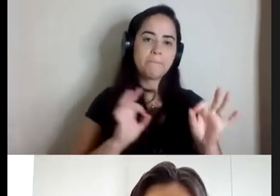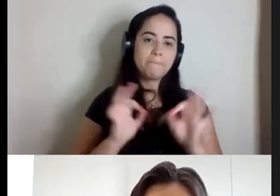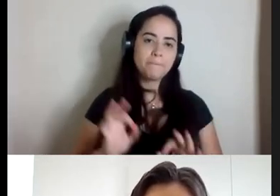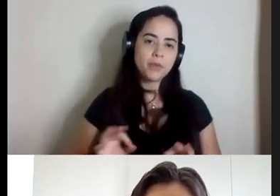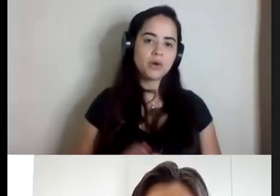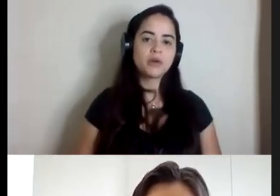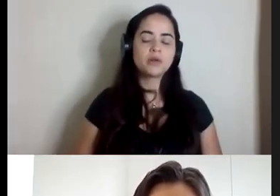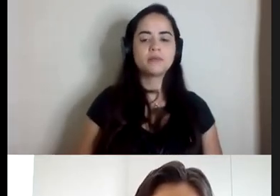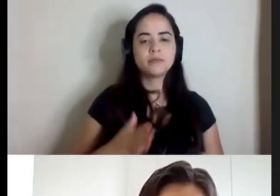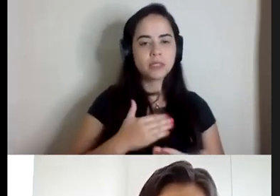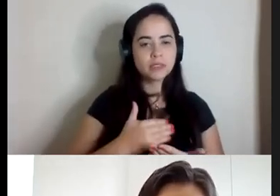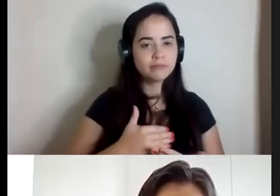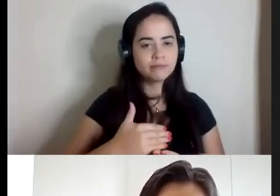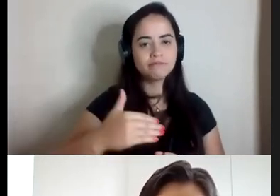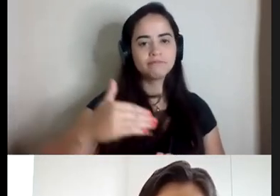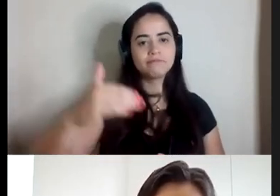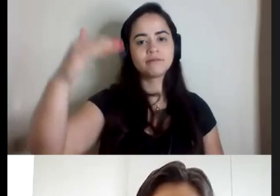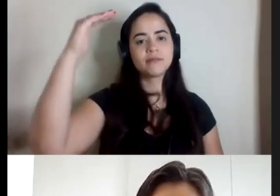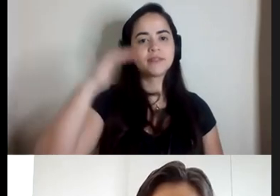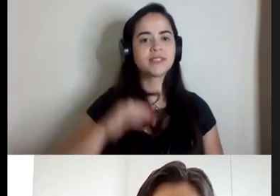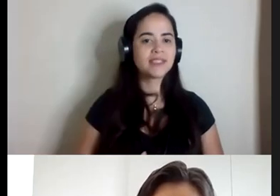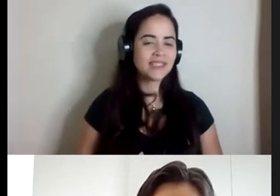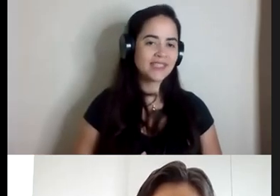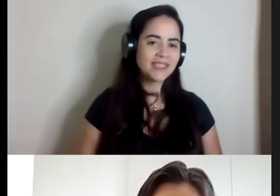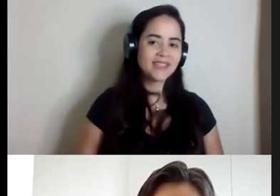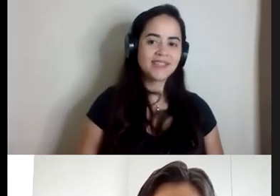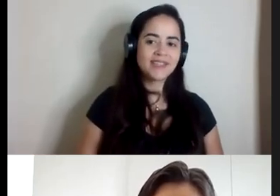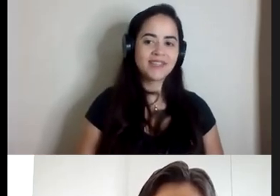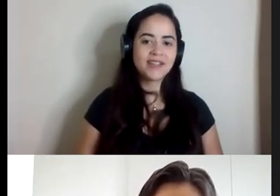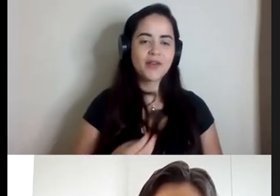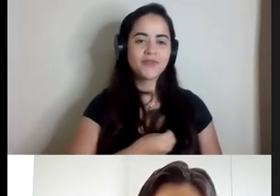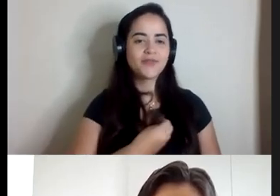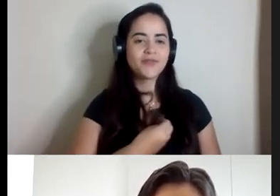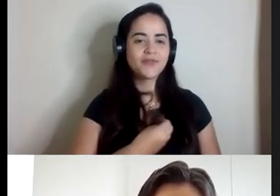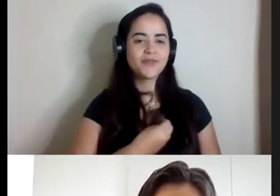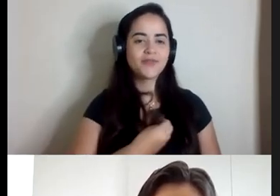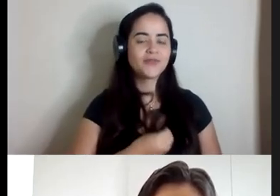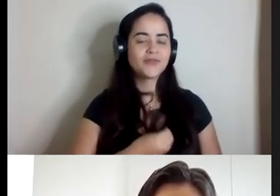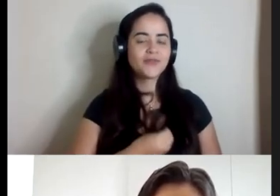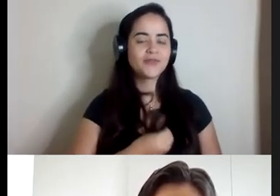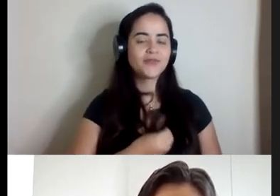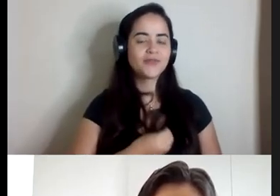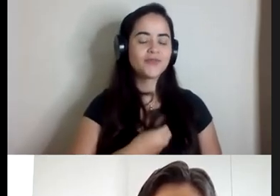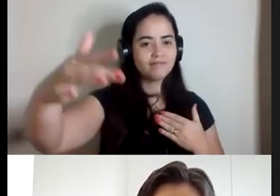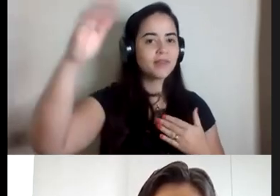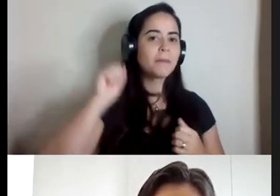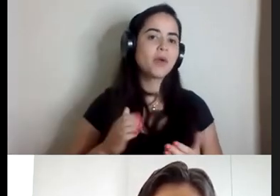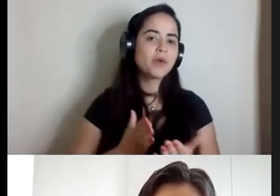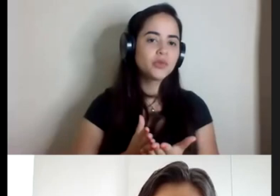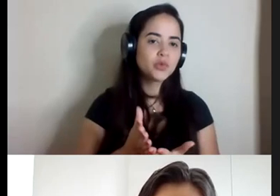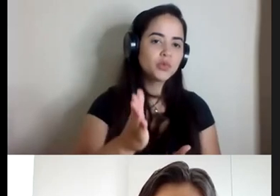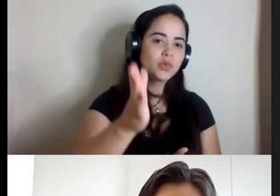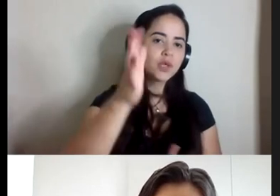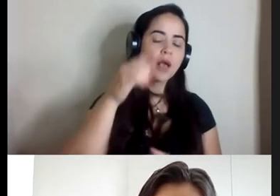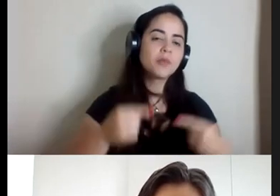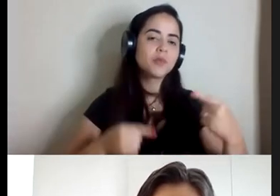ele siga, né, como eu costumo dizer, vida longa ao Prof. EPT, que a gente possa continuar nesse